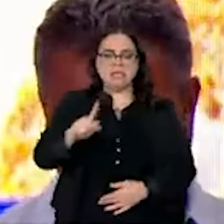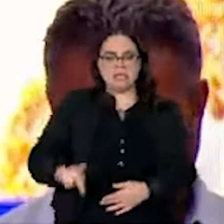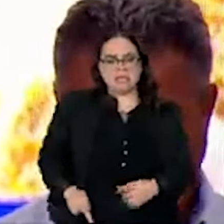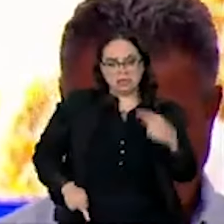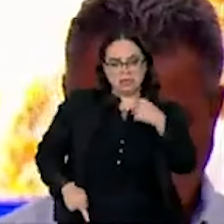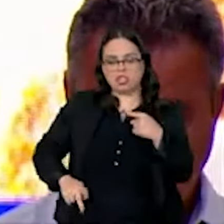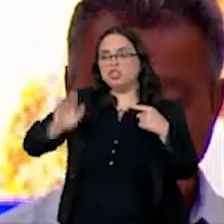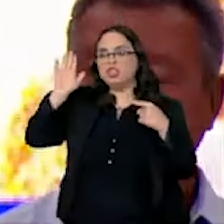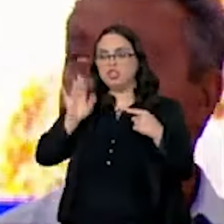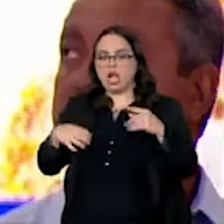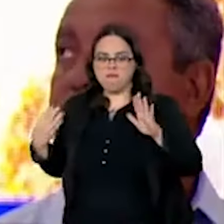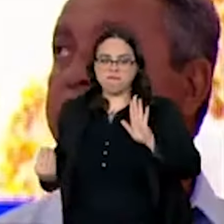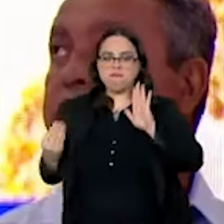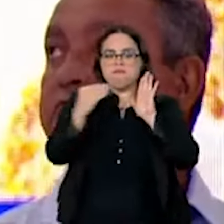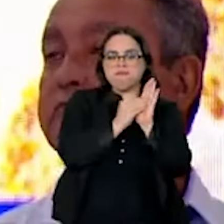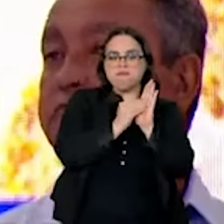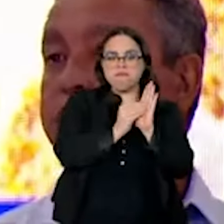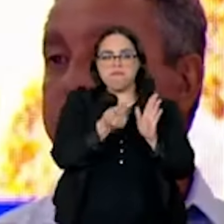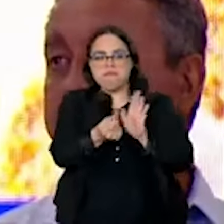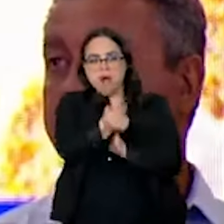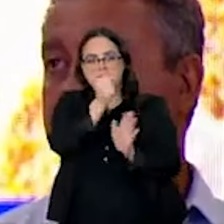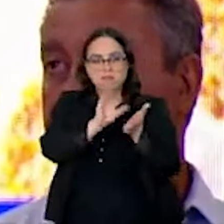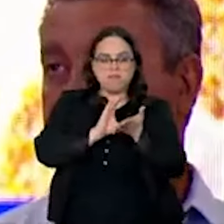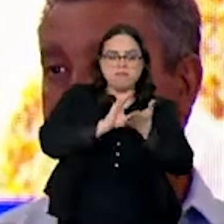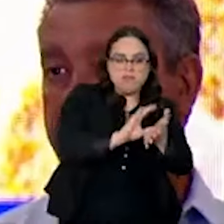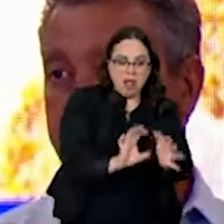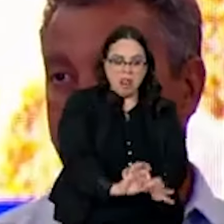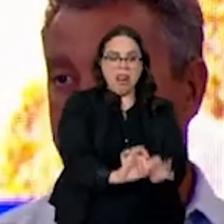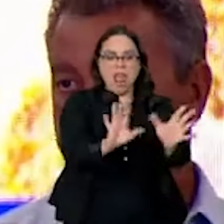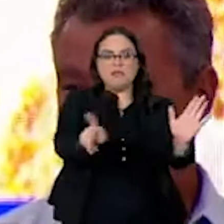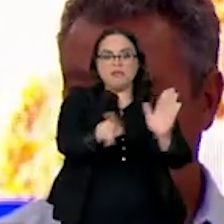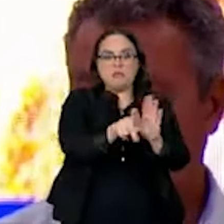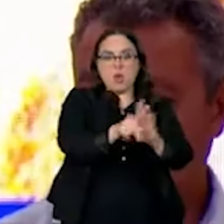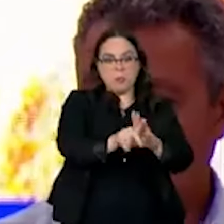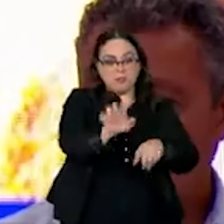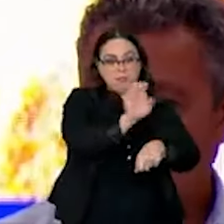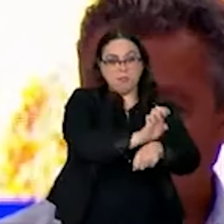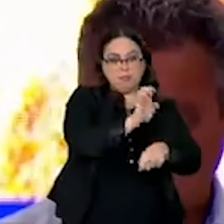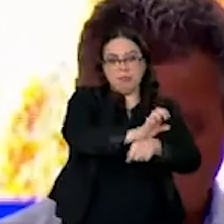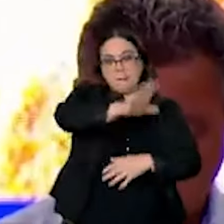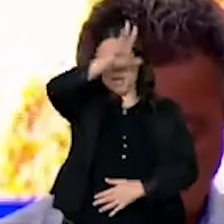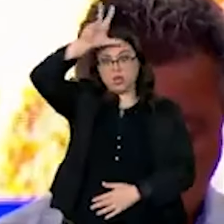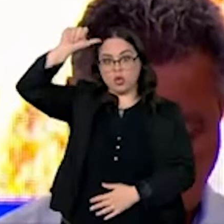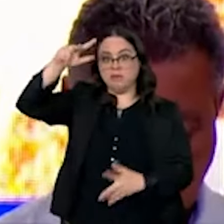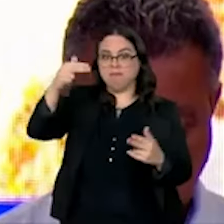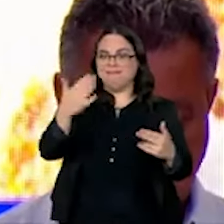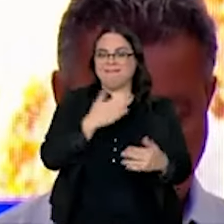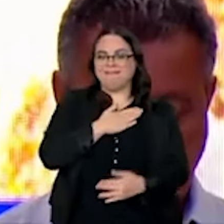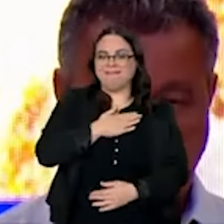já colocou tantos recursos à disposição do Estado do Amazonas como eu